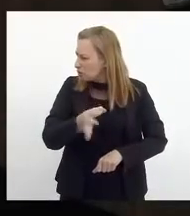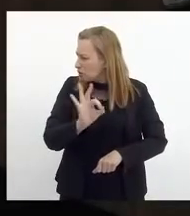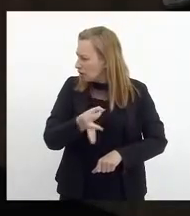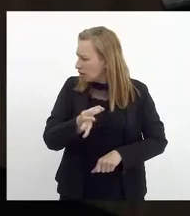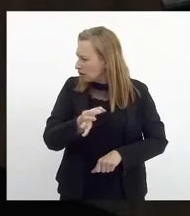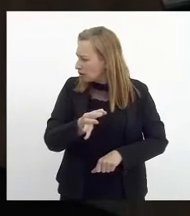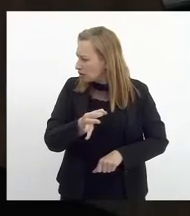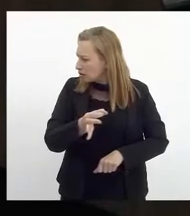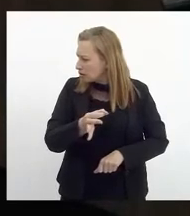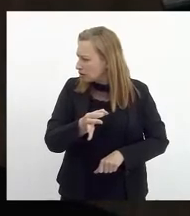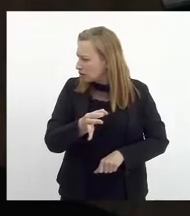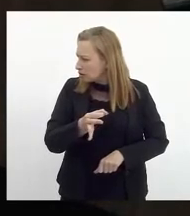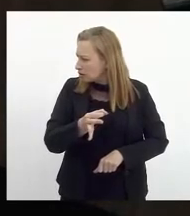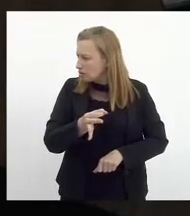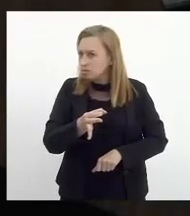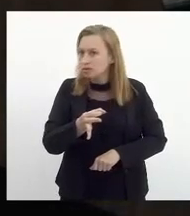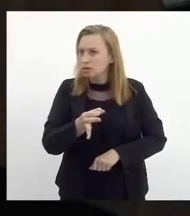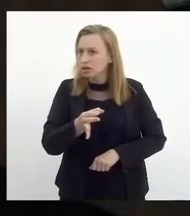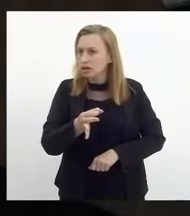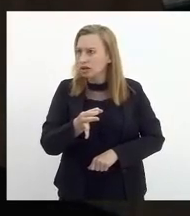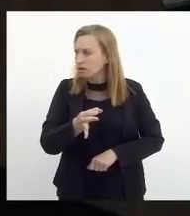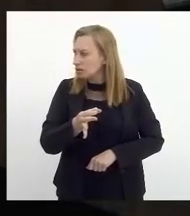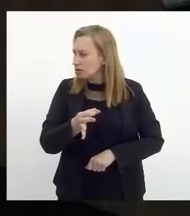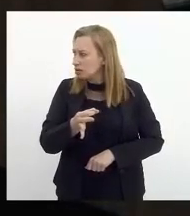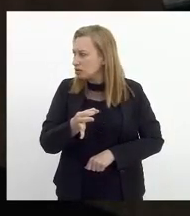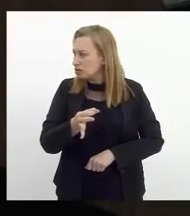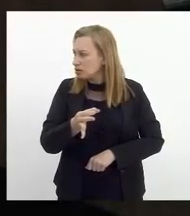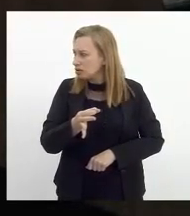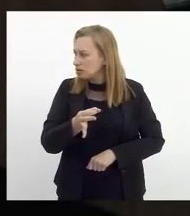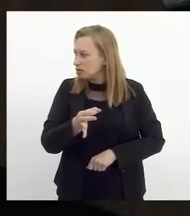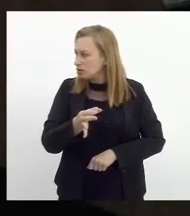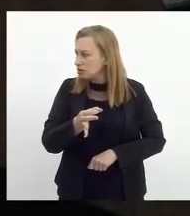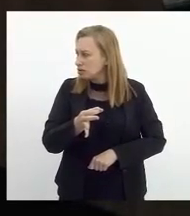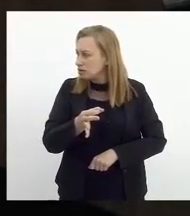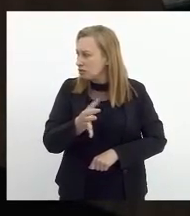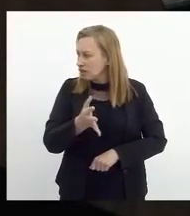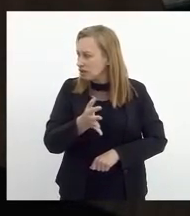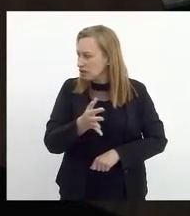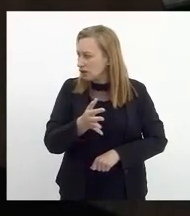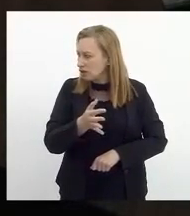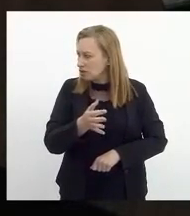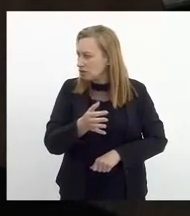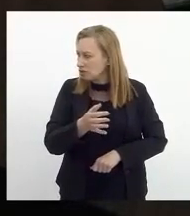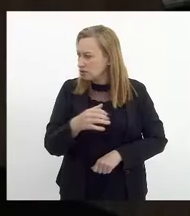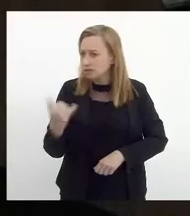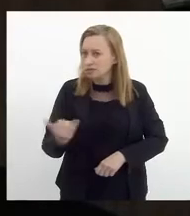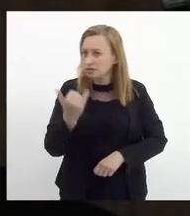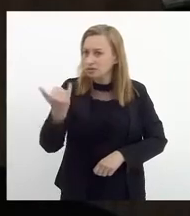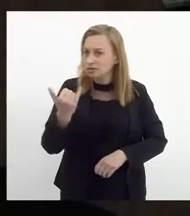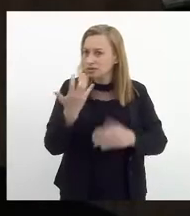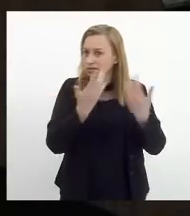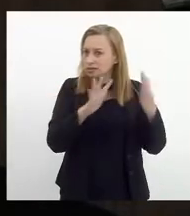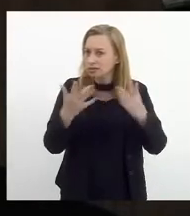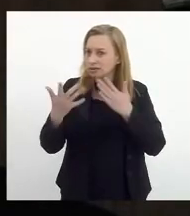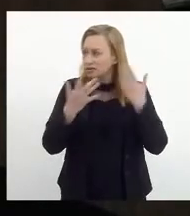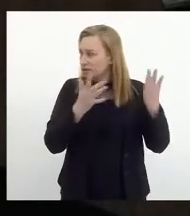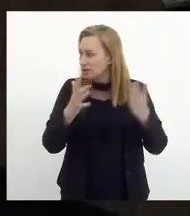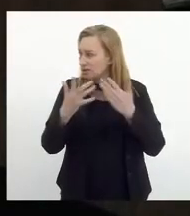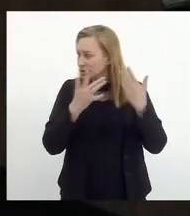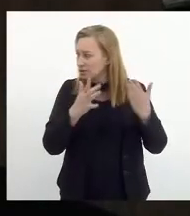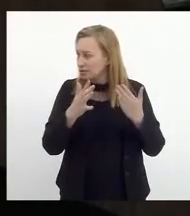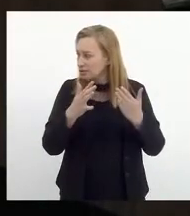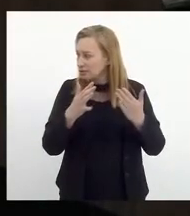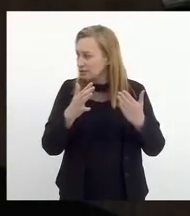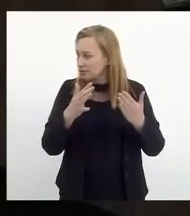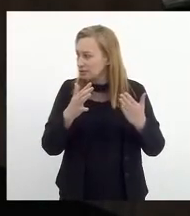aqui as nossas ponderações. E quero, não menos importante, saudar o deputado Salema, Coronel